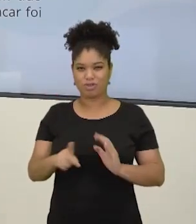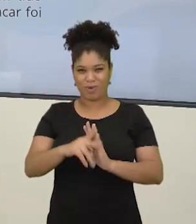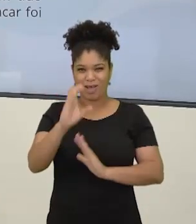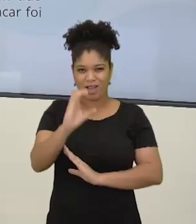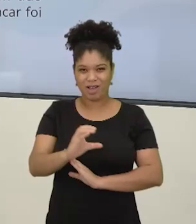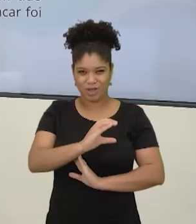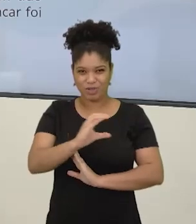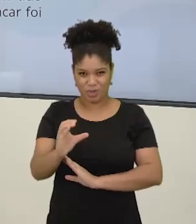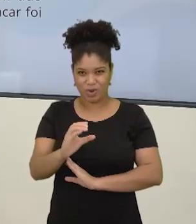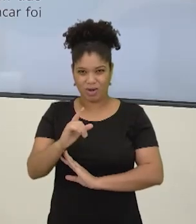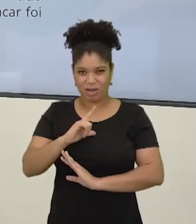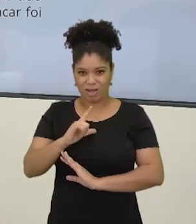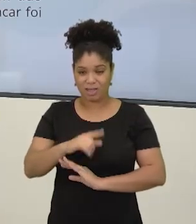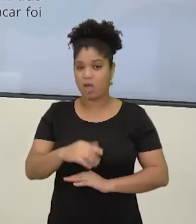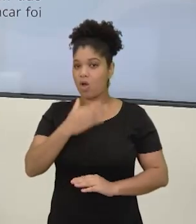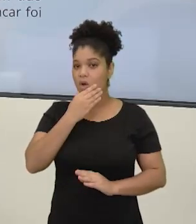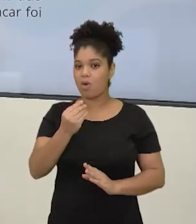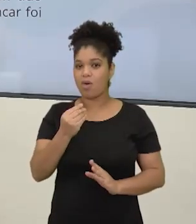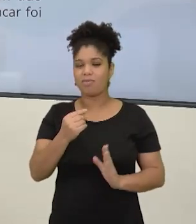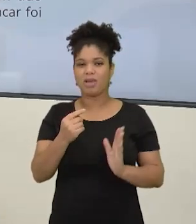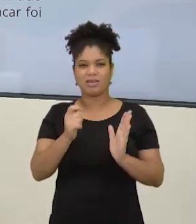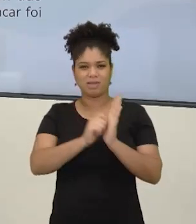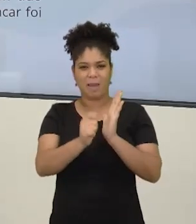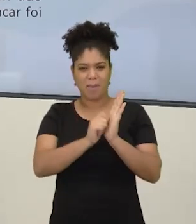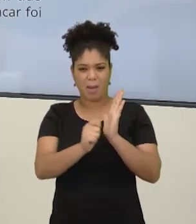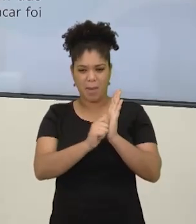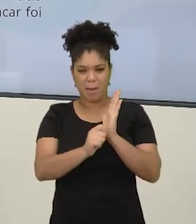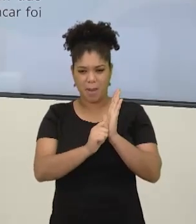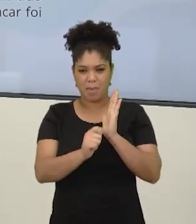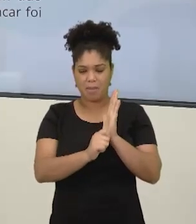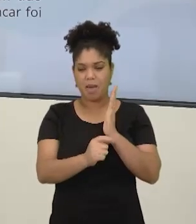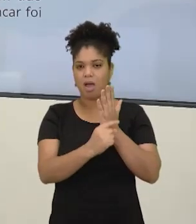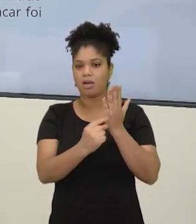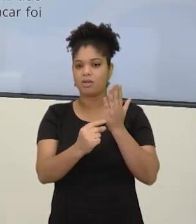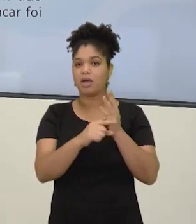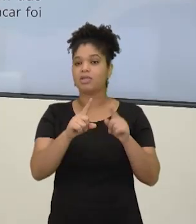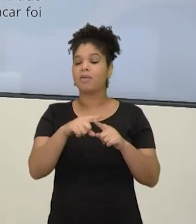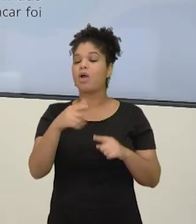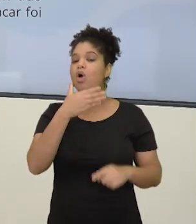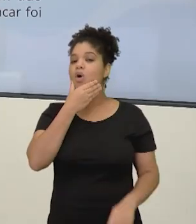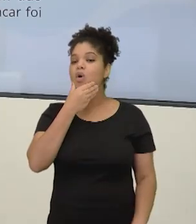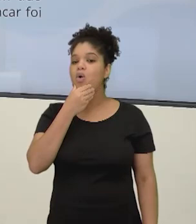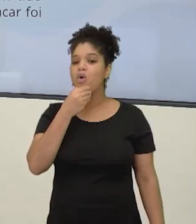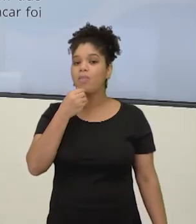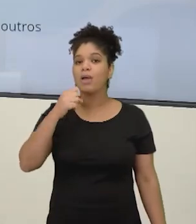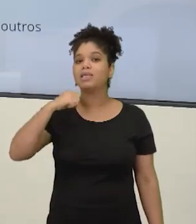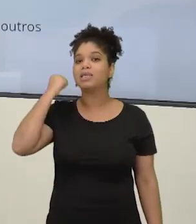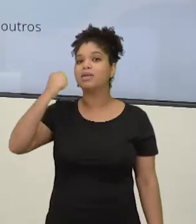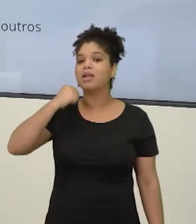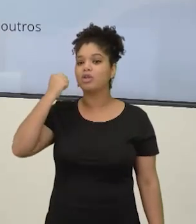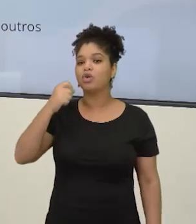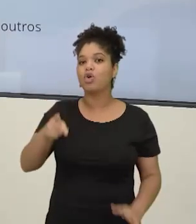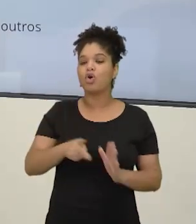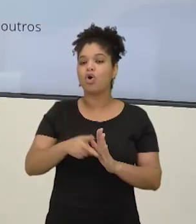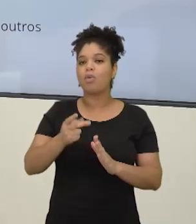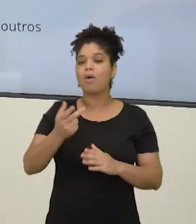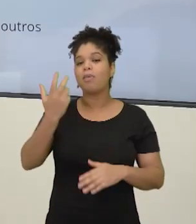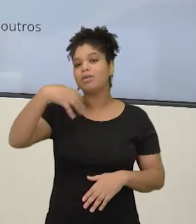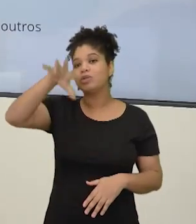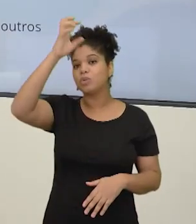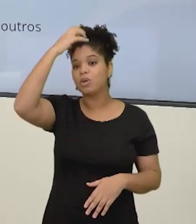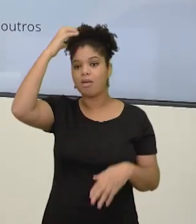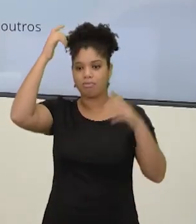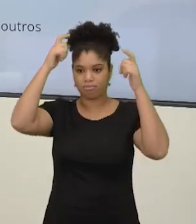como escreveu um dos mais prolíficos, escreveu muito, e ele também foi senador do Império, né? Ele foi senador do Império.